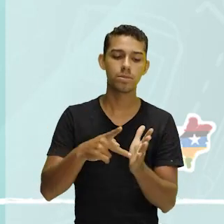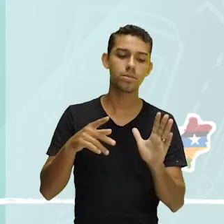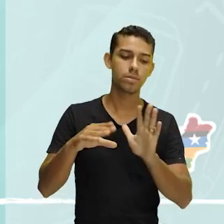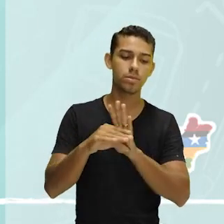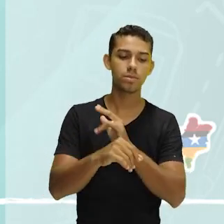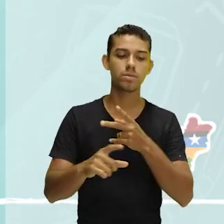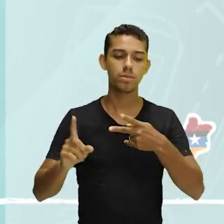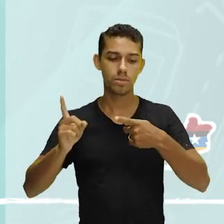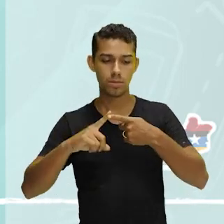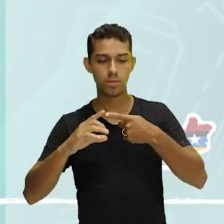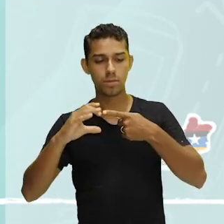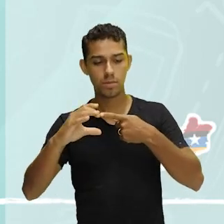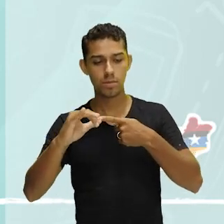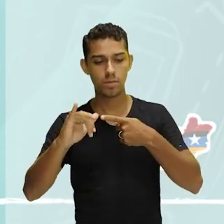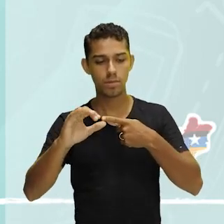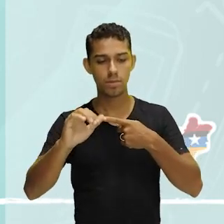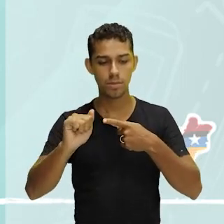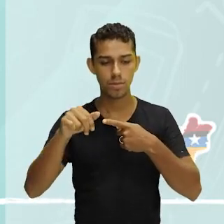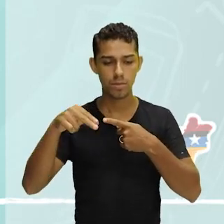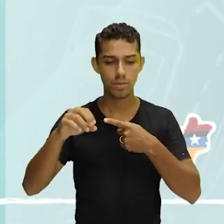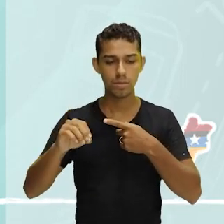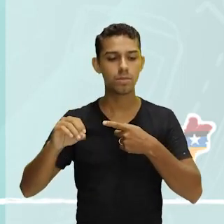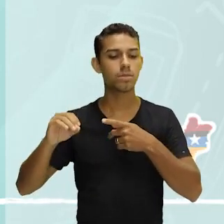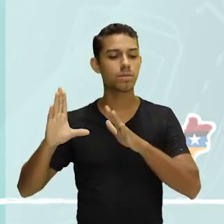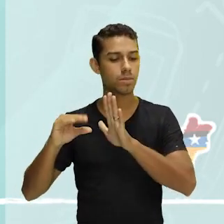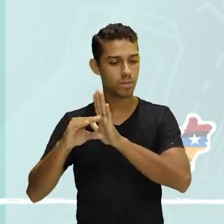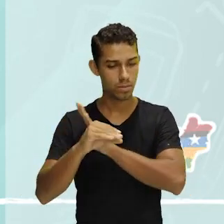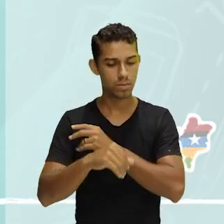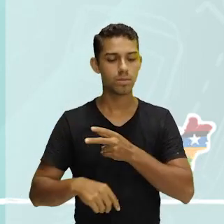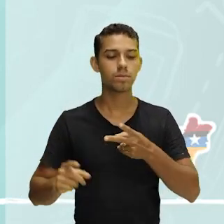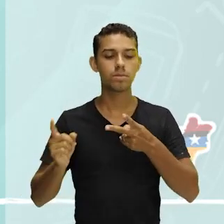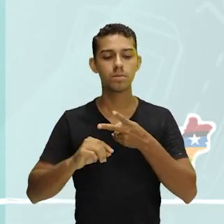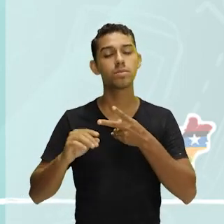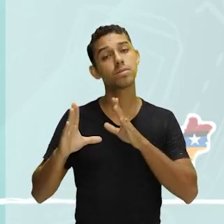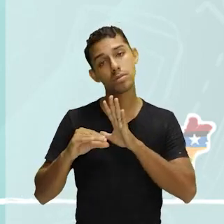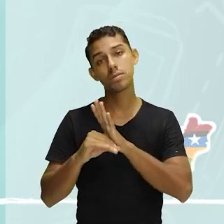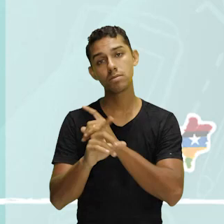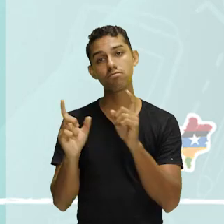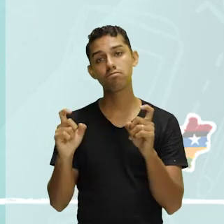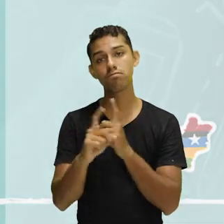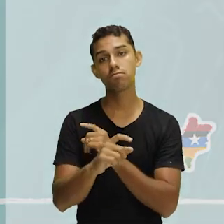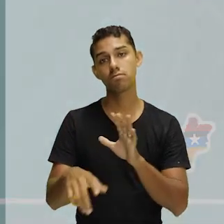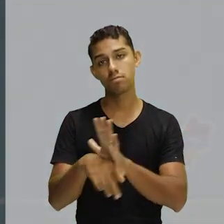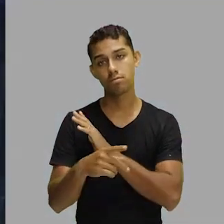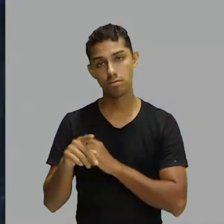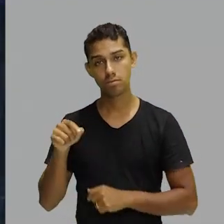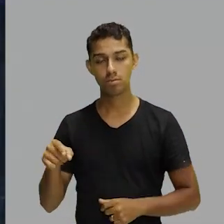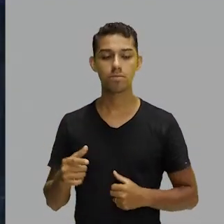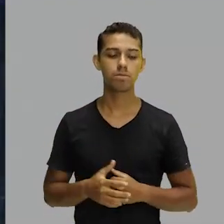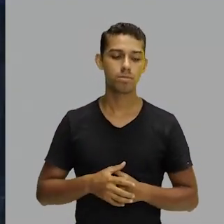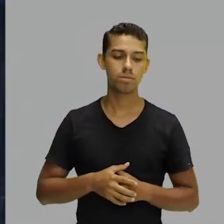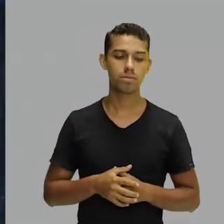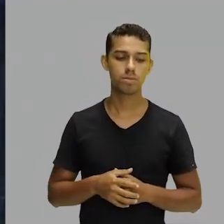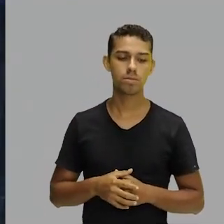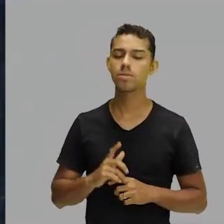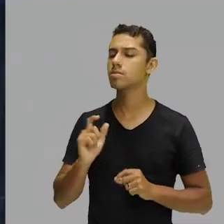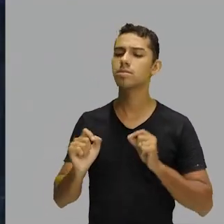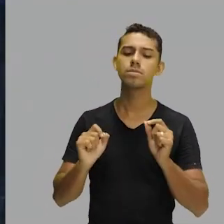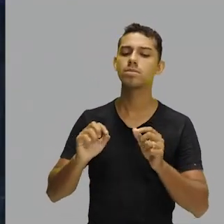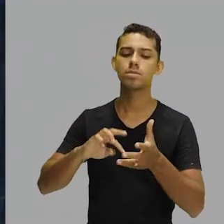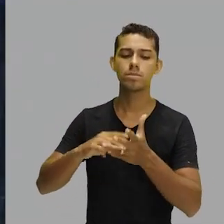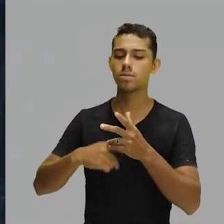eubactérias. Temos aqui as cianobactérias e as bactérias propriamente dita. O que são